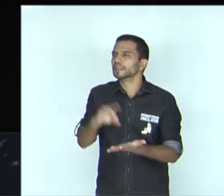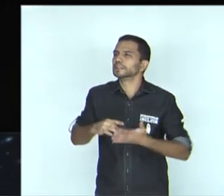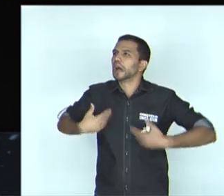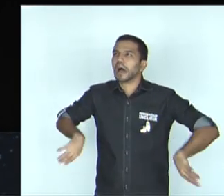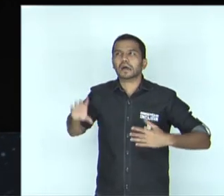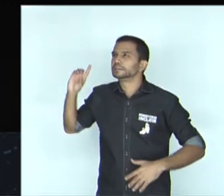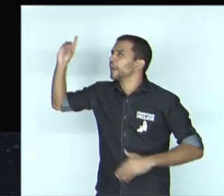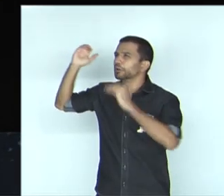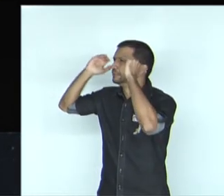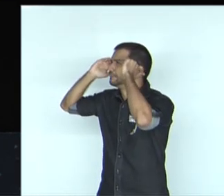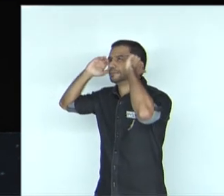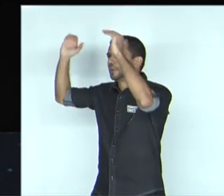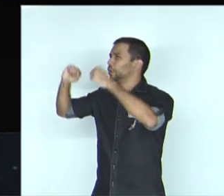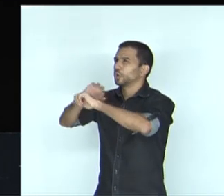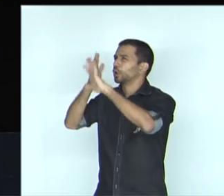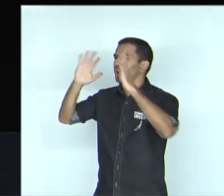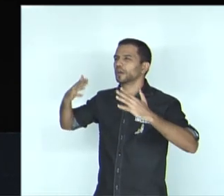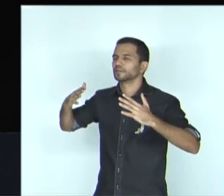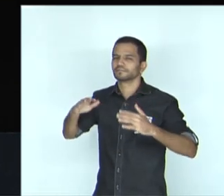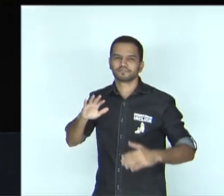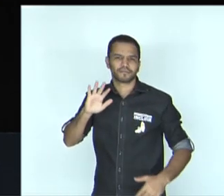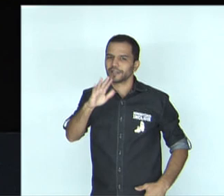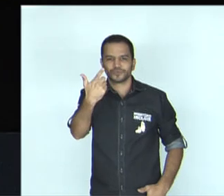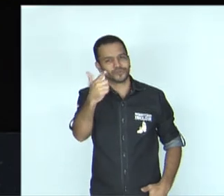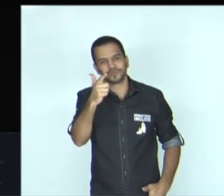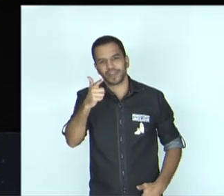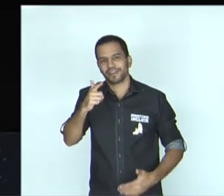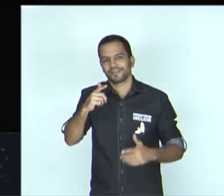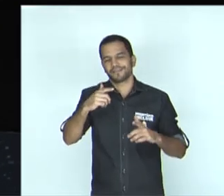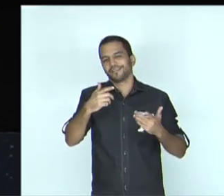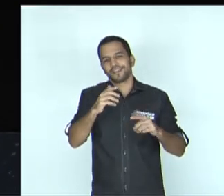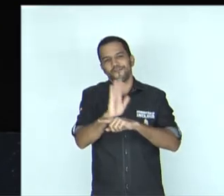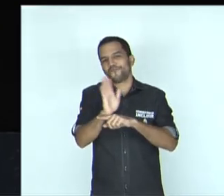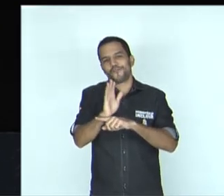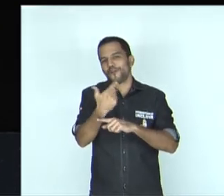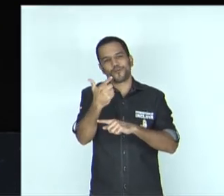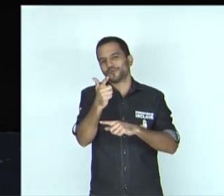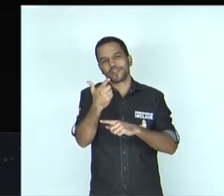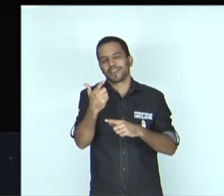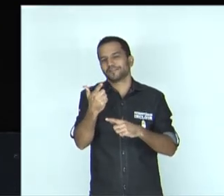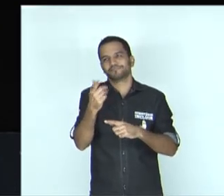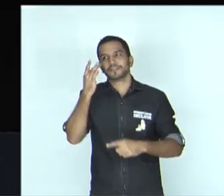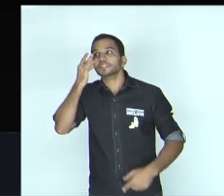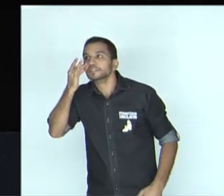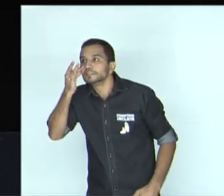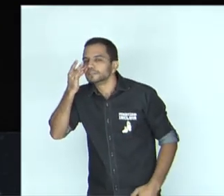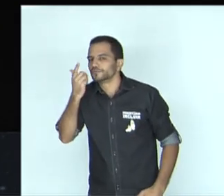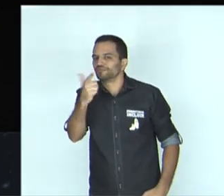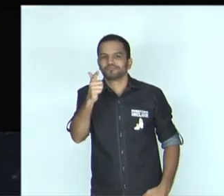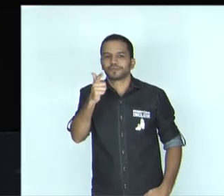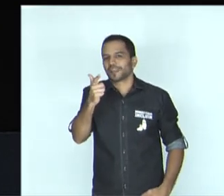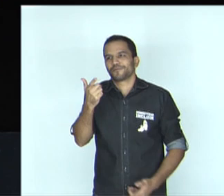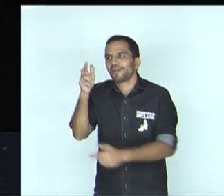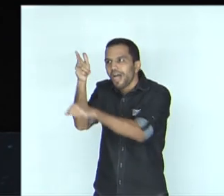glória. Mas infelizmente, nós não temos o filme do Calvário. Nós não temos essa cena. Queridos,